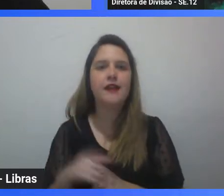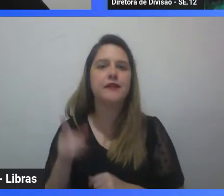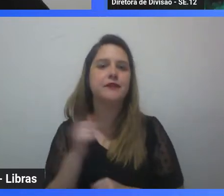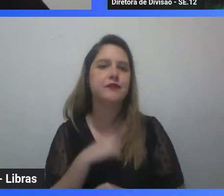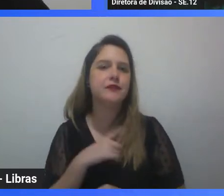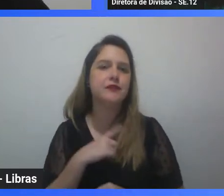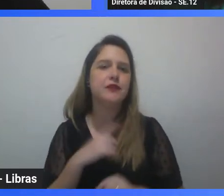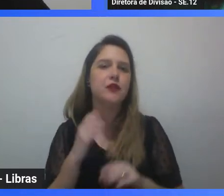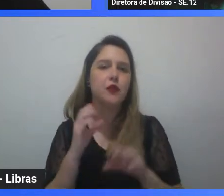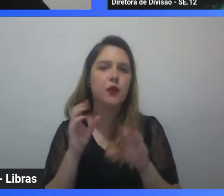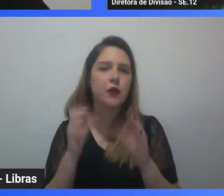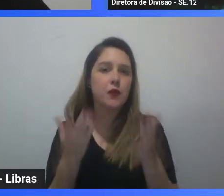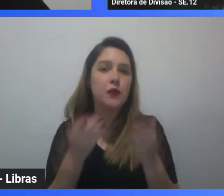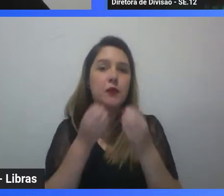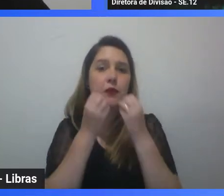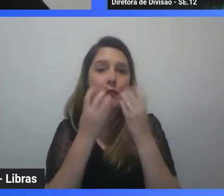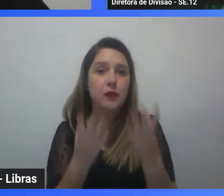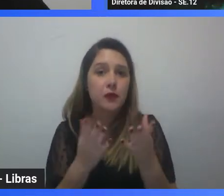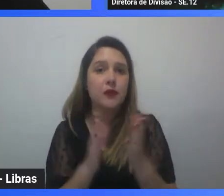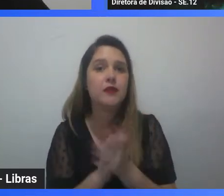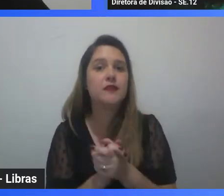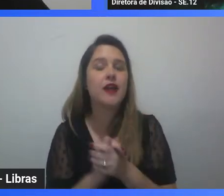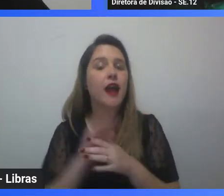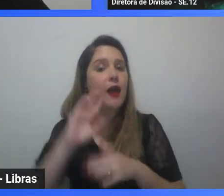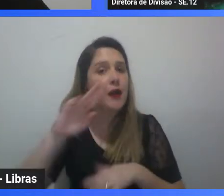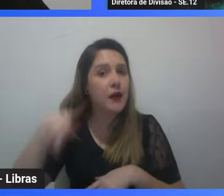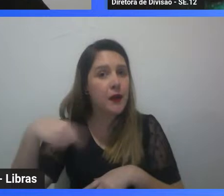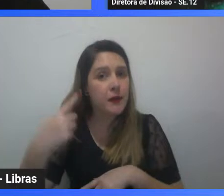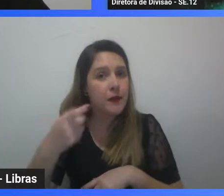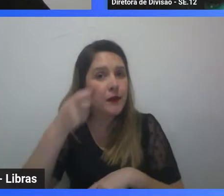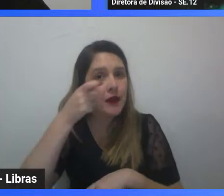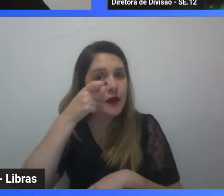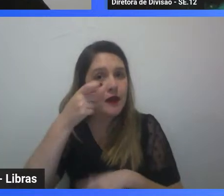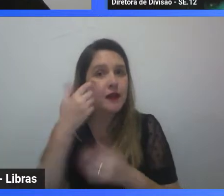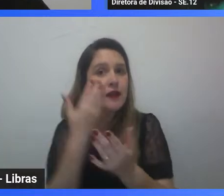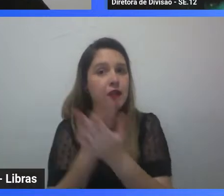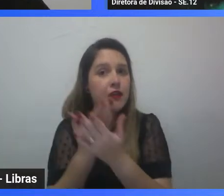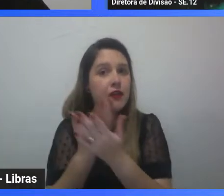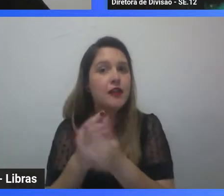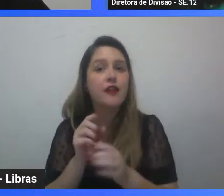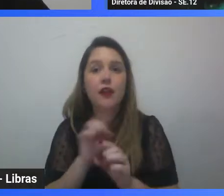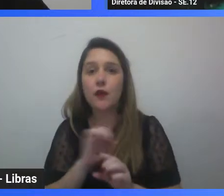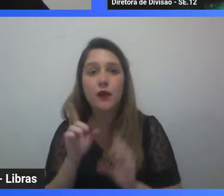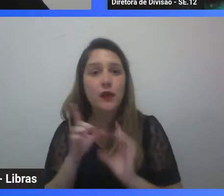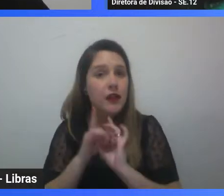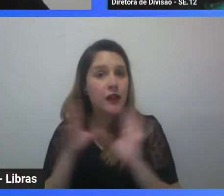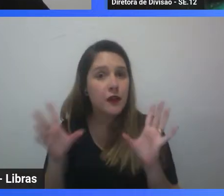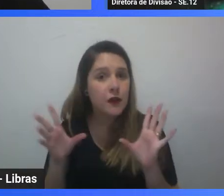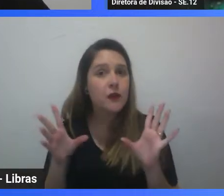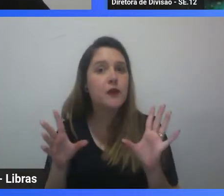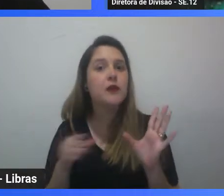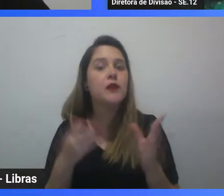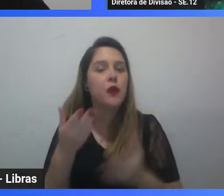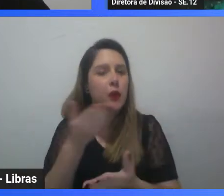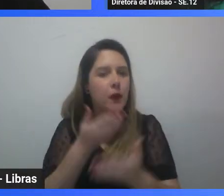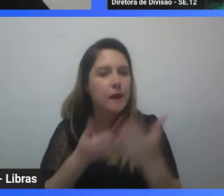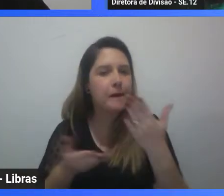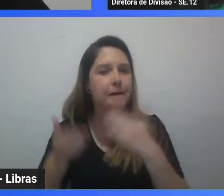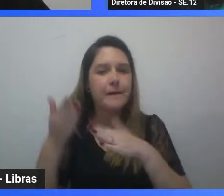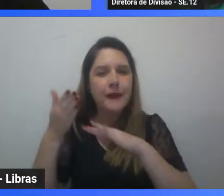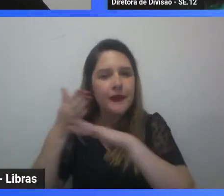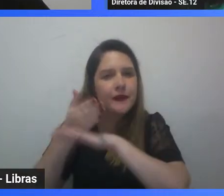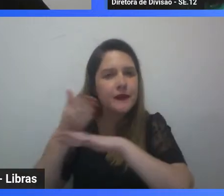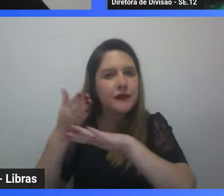conteúdo. Então, após assistir toda a aula, não deixem de validar sua participação